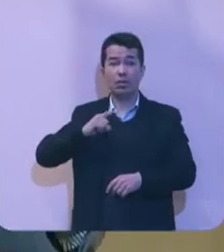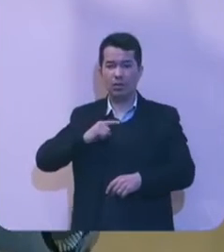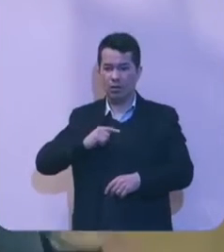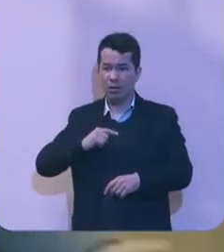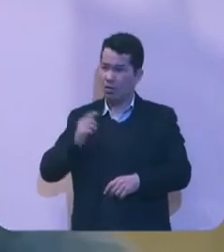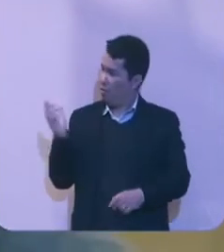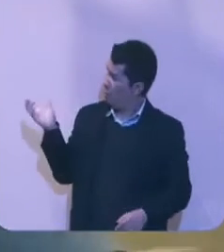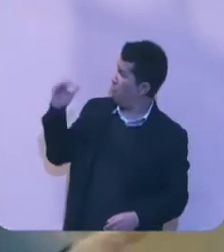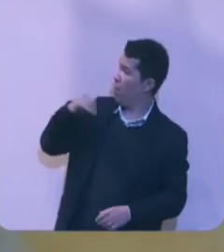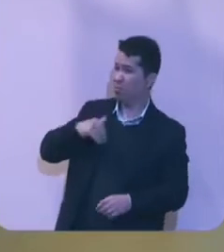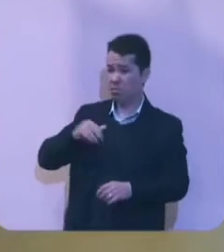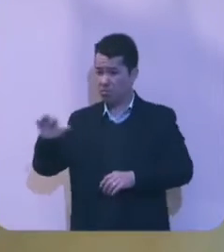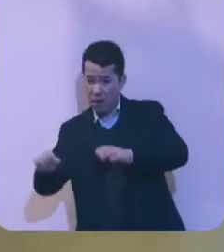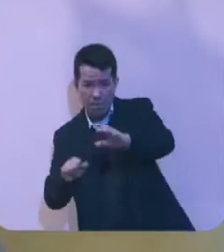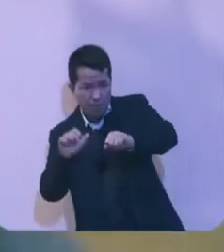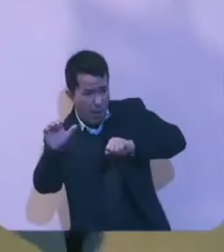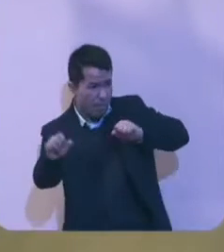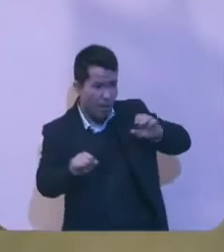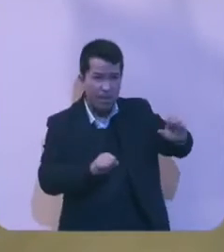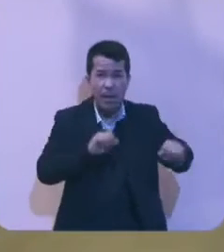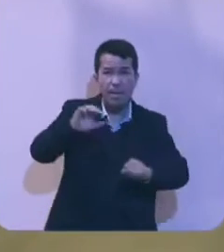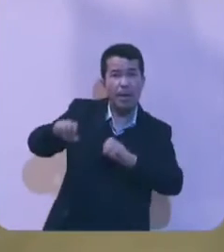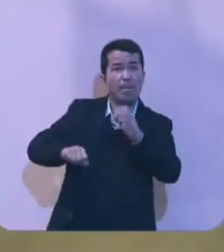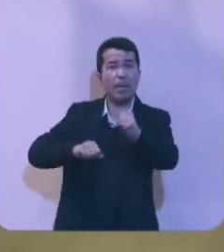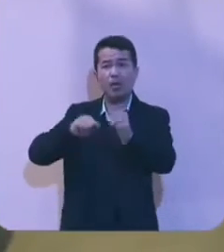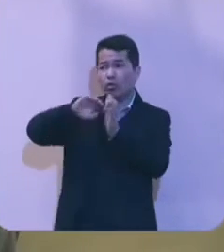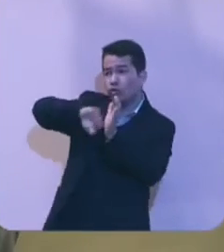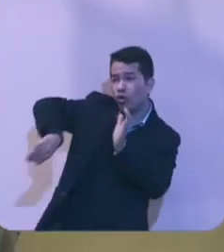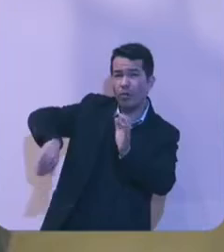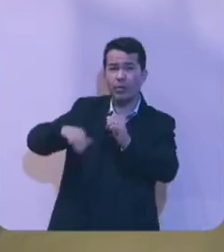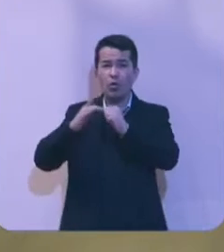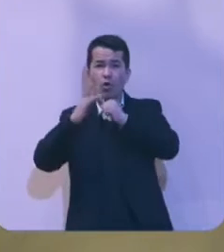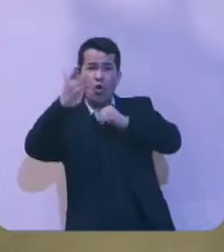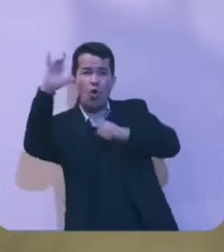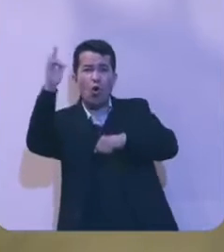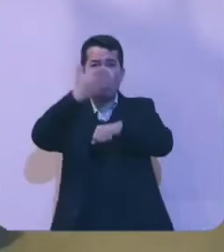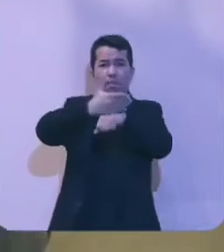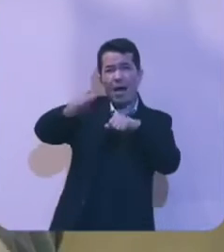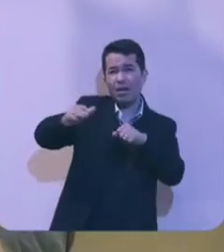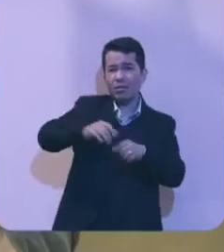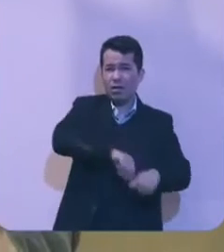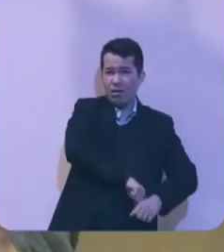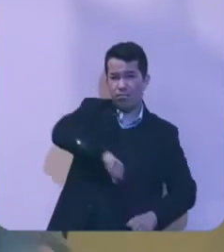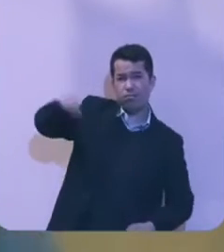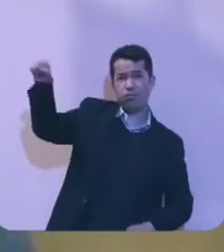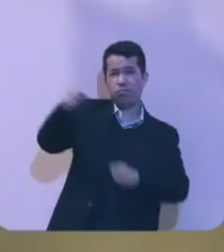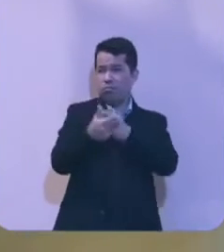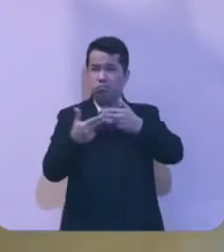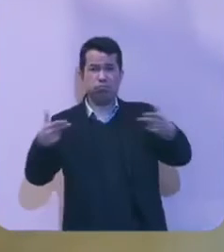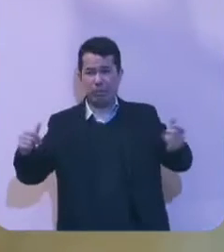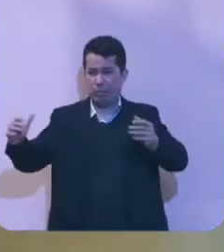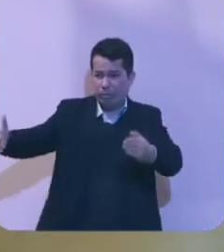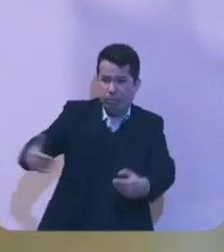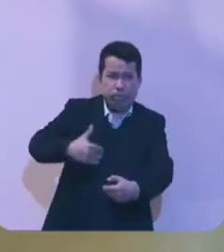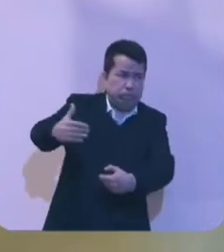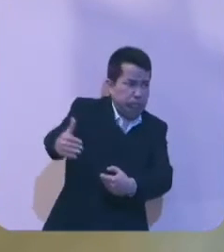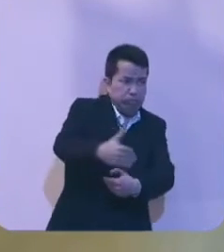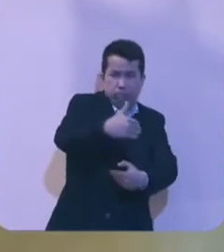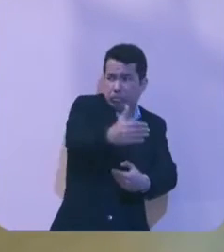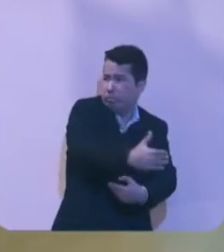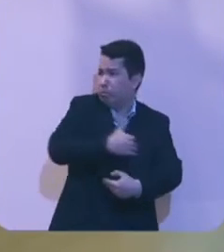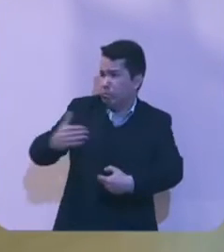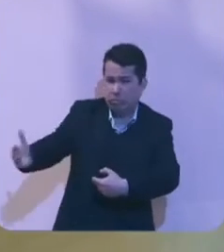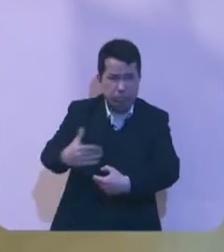cantando ainda para recolher os despojos. E diz a Bíblia que era tanto, mas que era tanto, que eles não